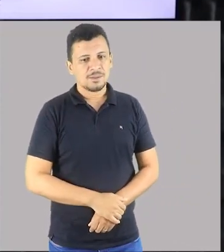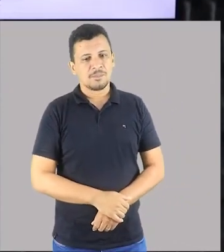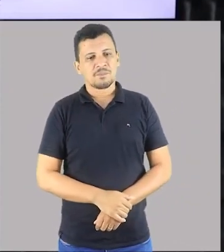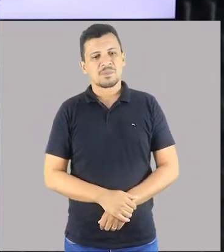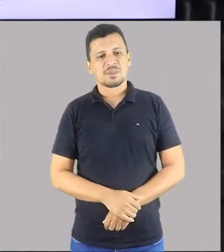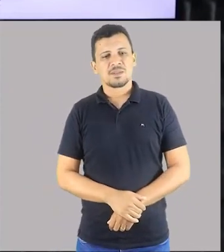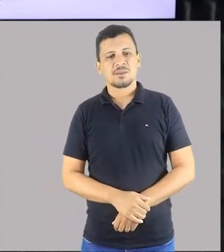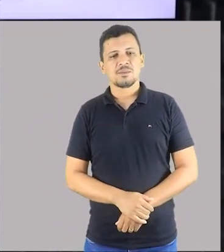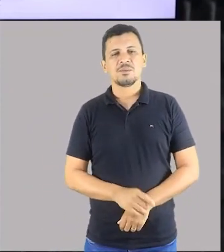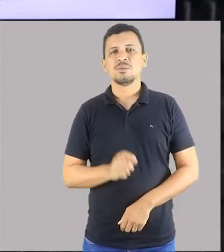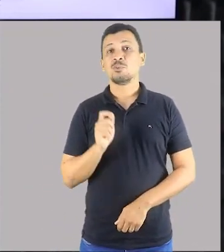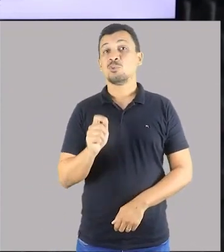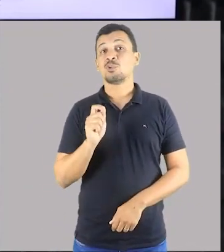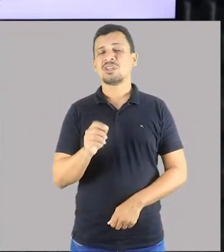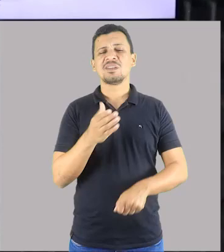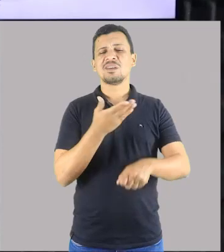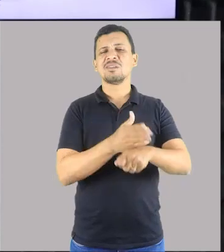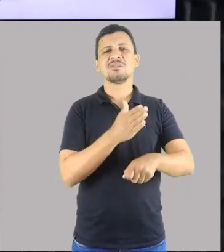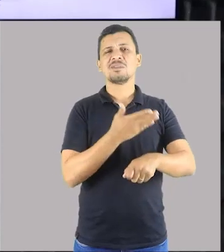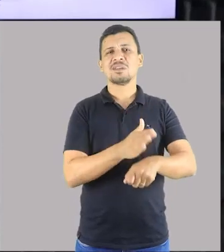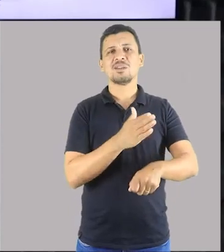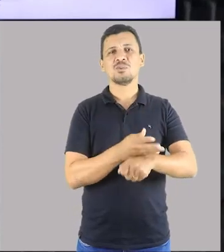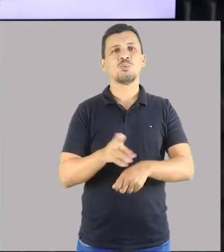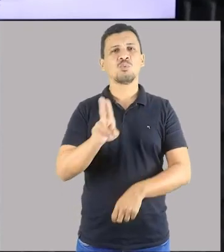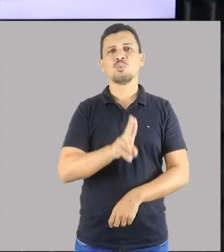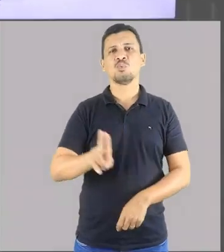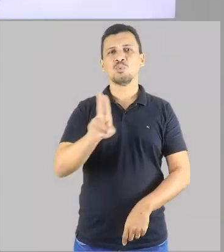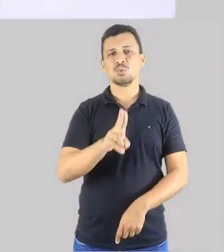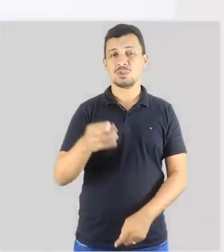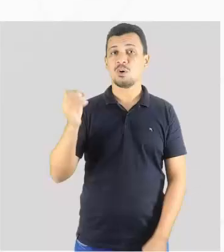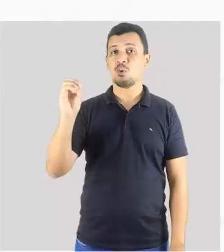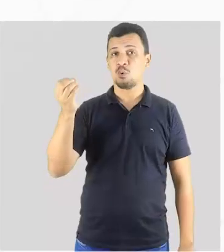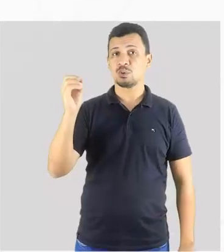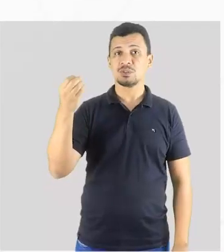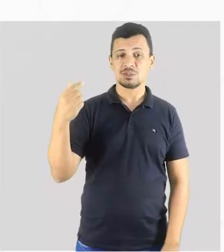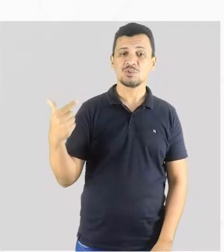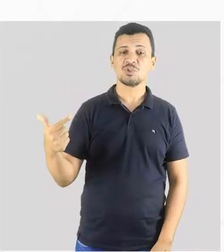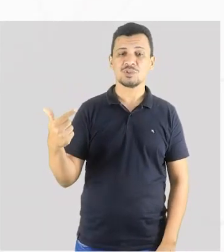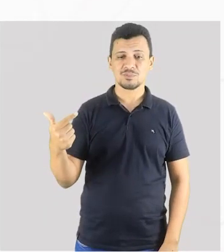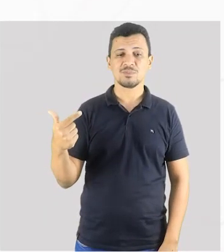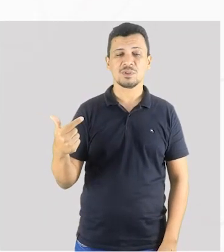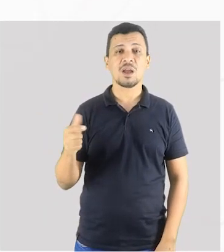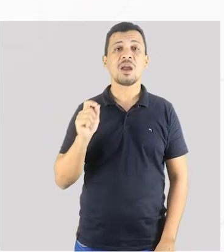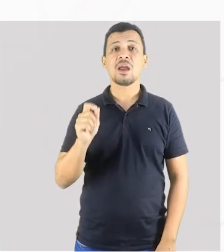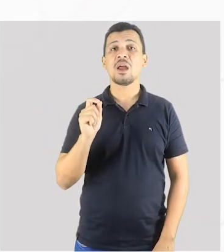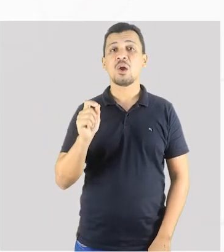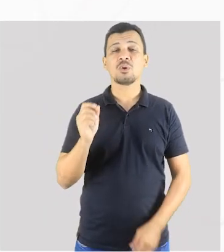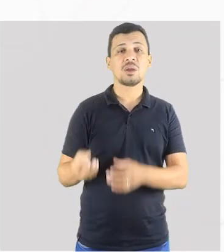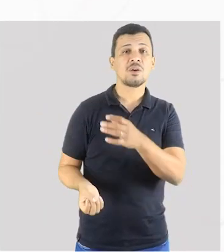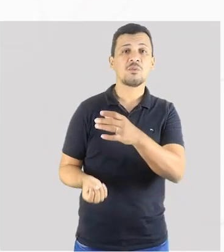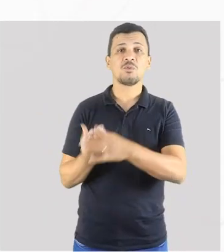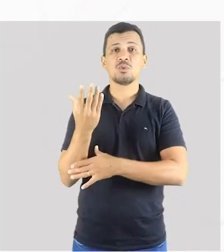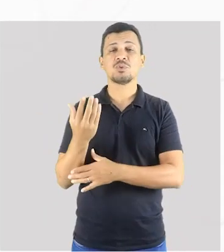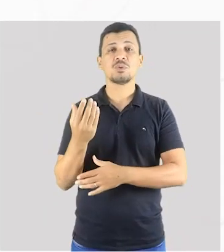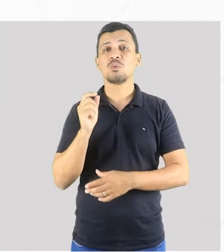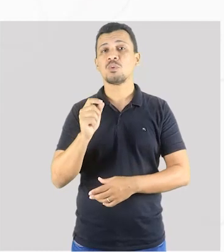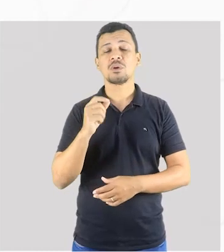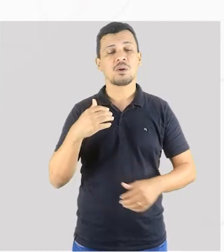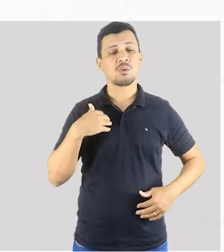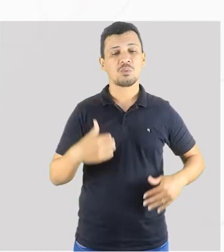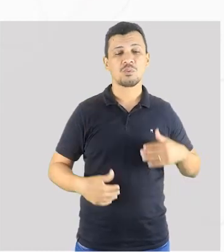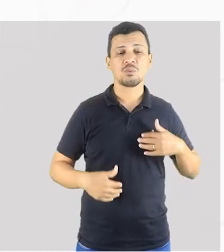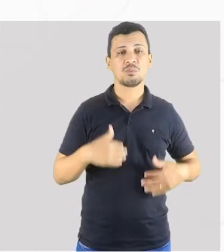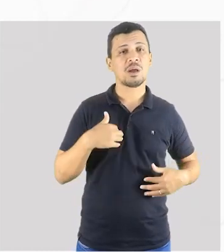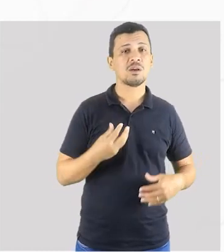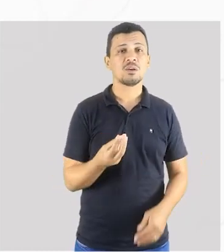E o que é treino aeróbico? Exercícios no qual o oxigênio funciona como fonte de queima dos substratos